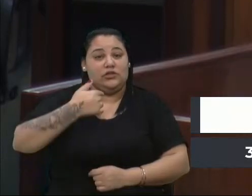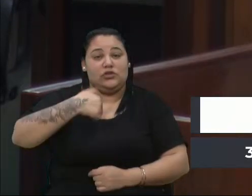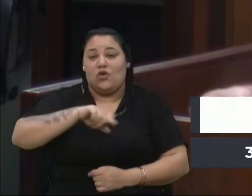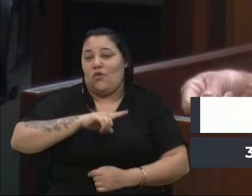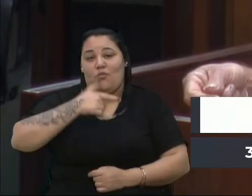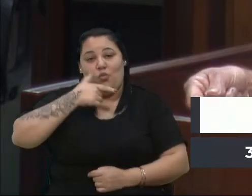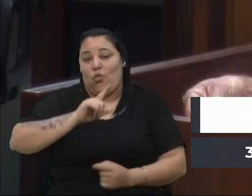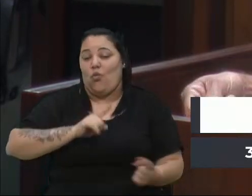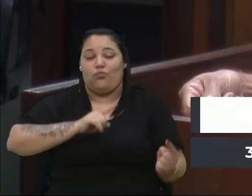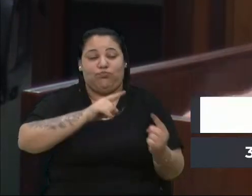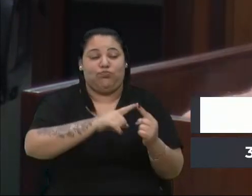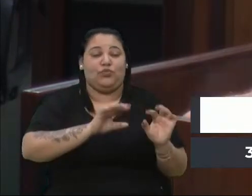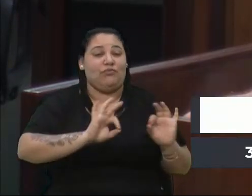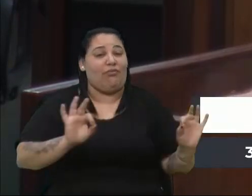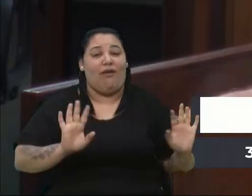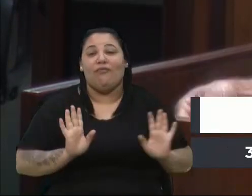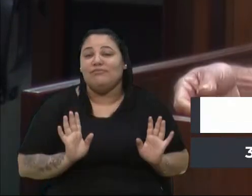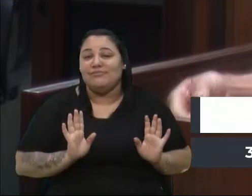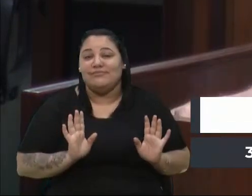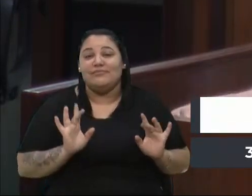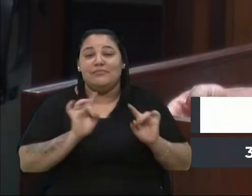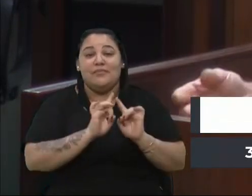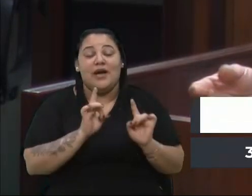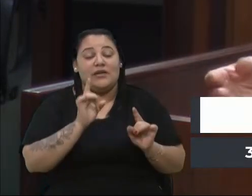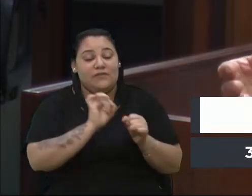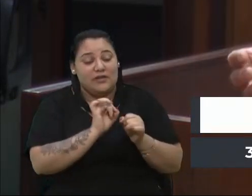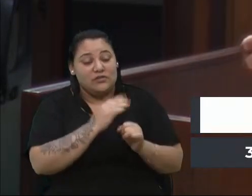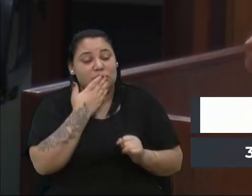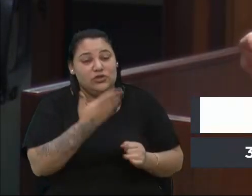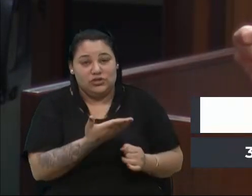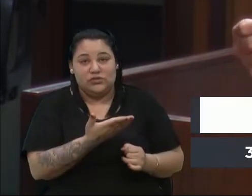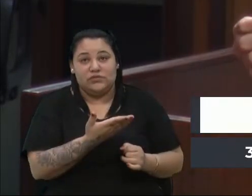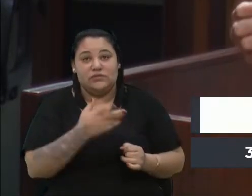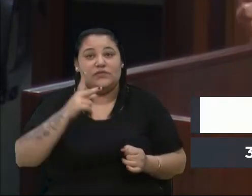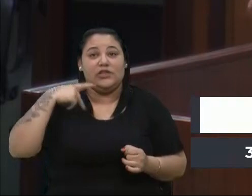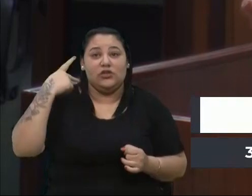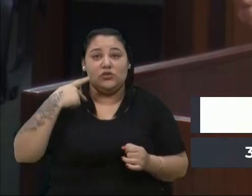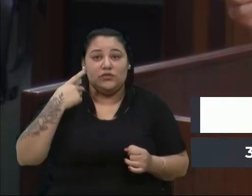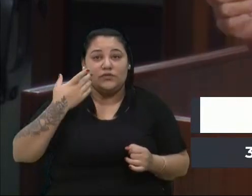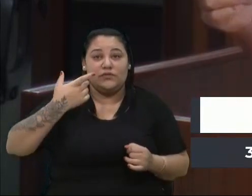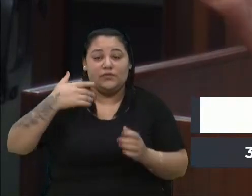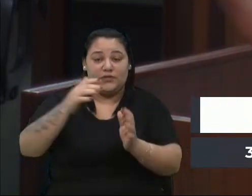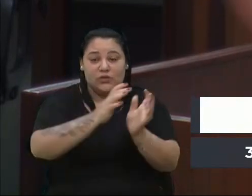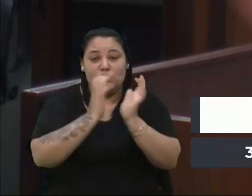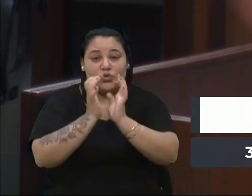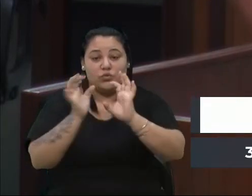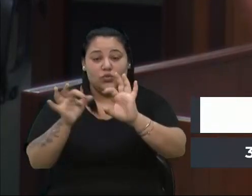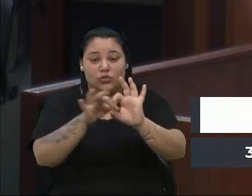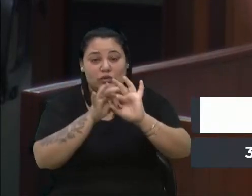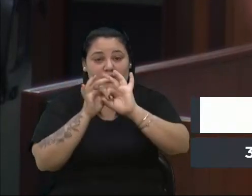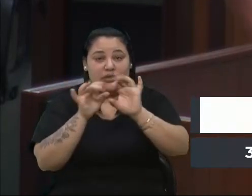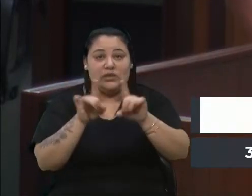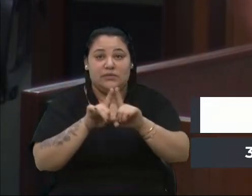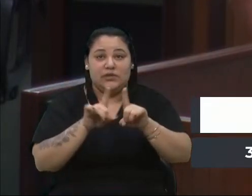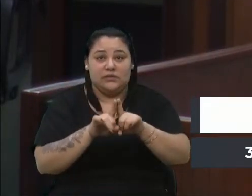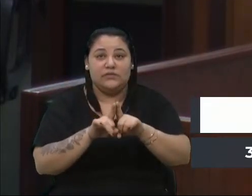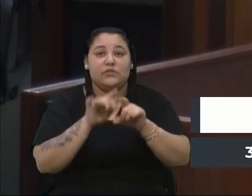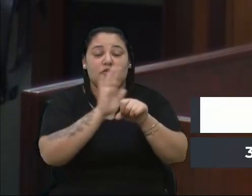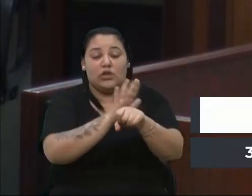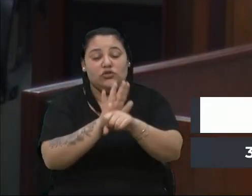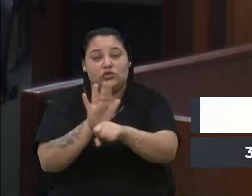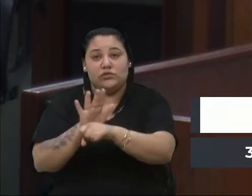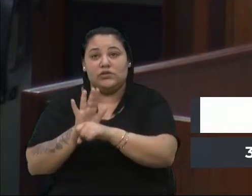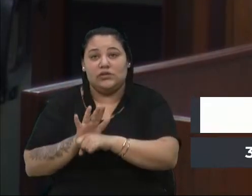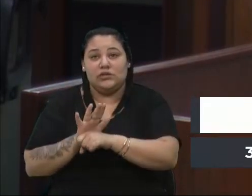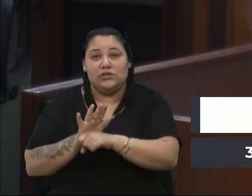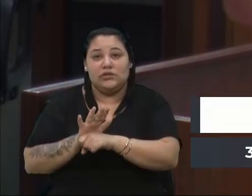nenhum. Mas eu faço um pedido. Vereadores, vamos se juntar, vamos fazer um grupo, vamos se juntar e vamos também ajudar a